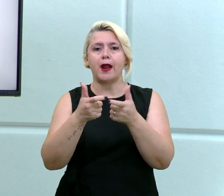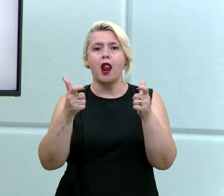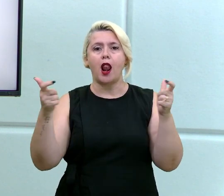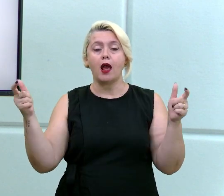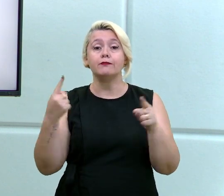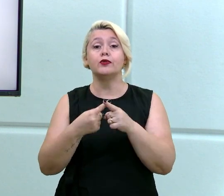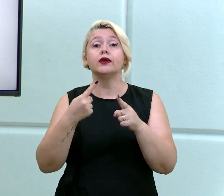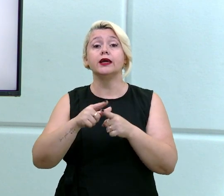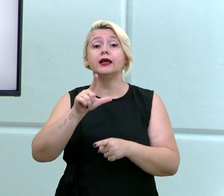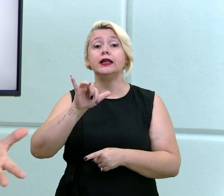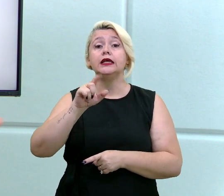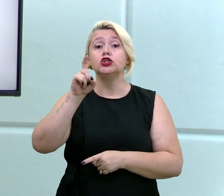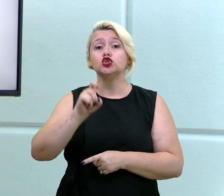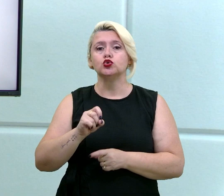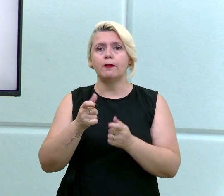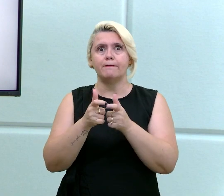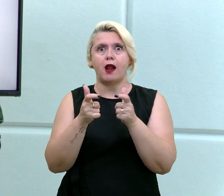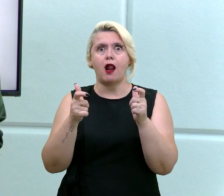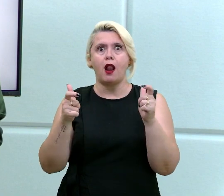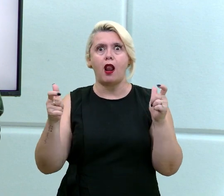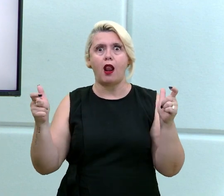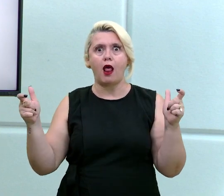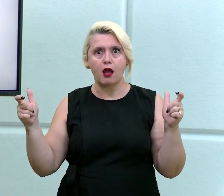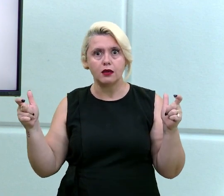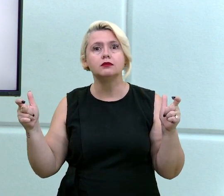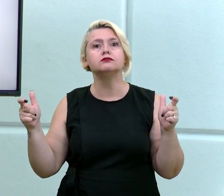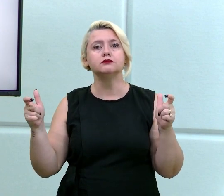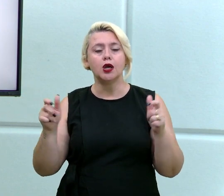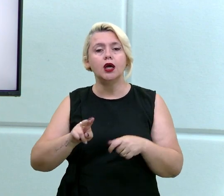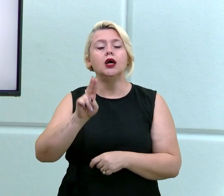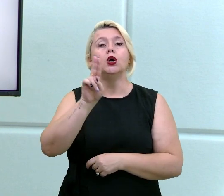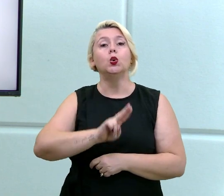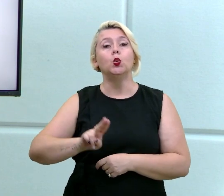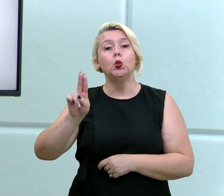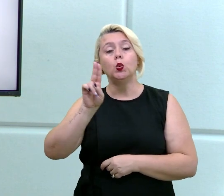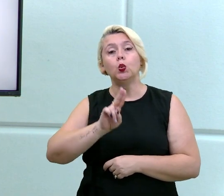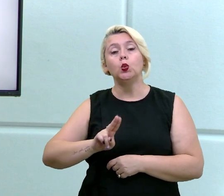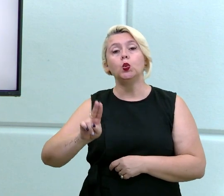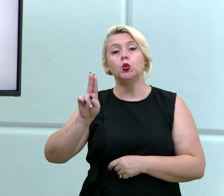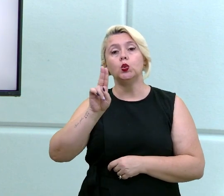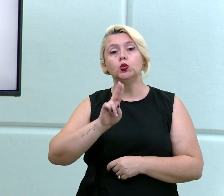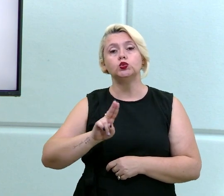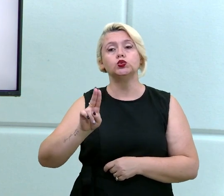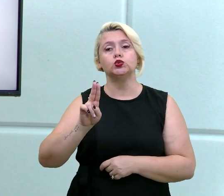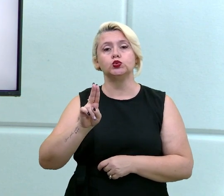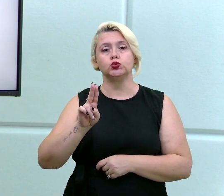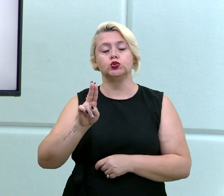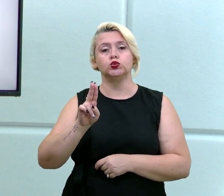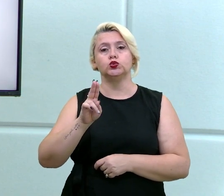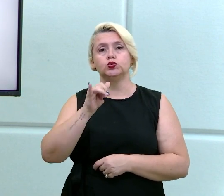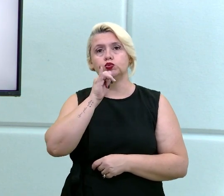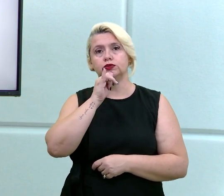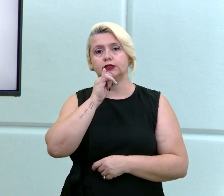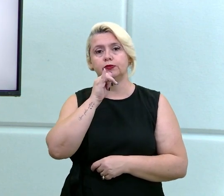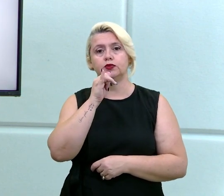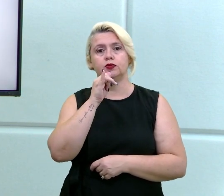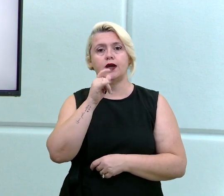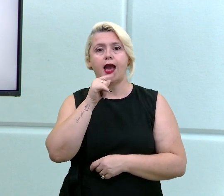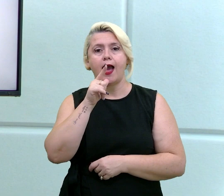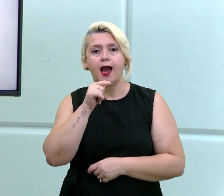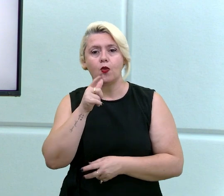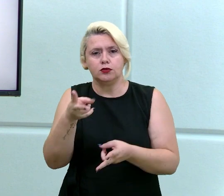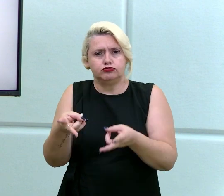lixo aumentou bastante, o uso, a extração dos recursos